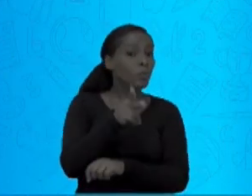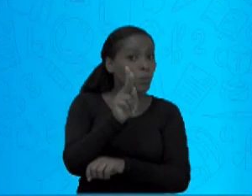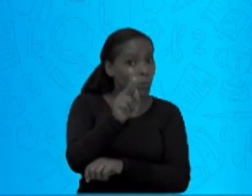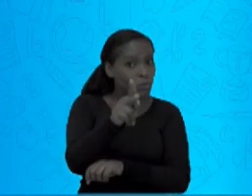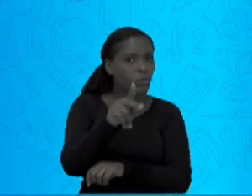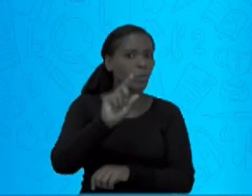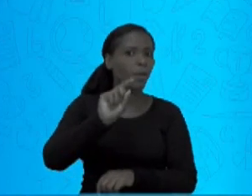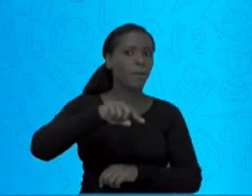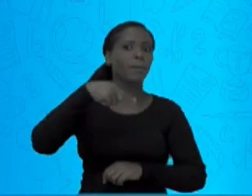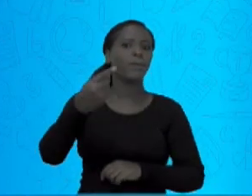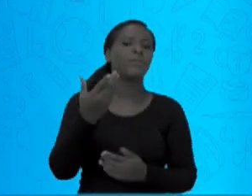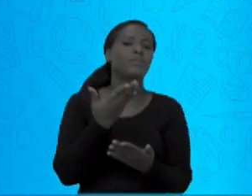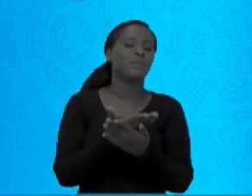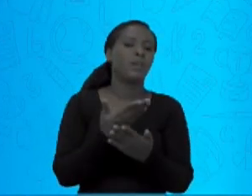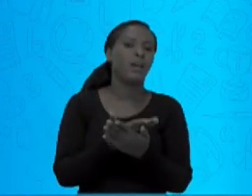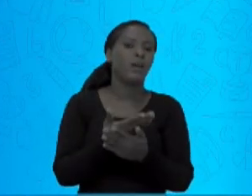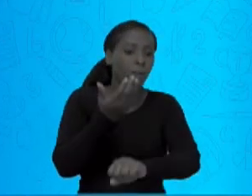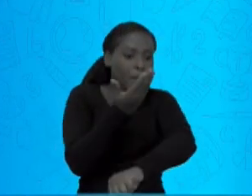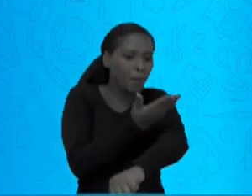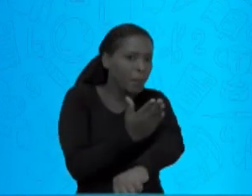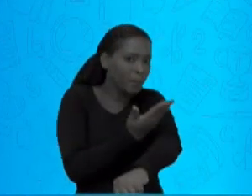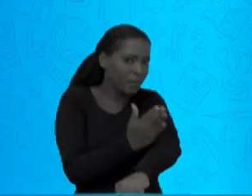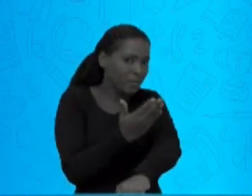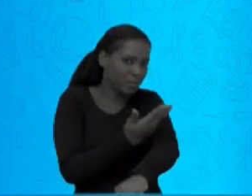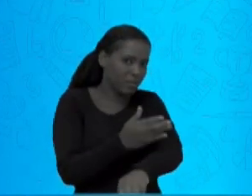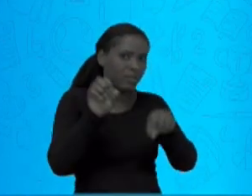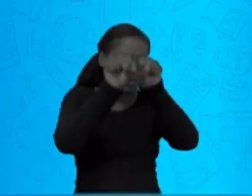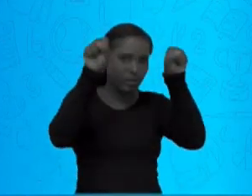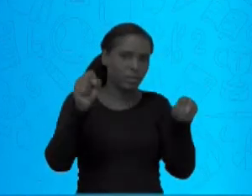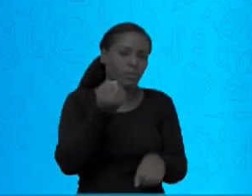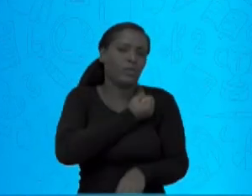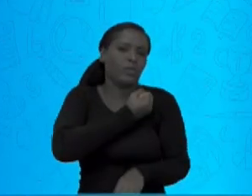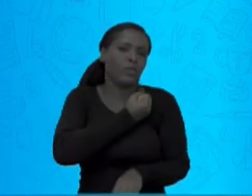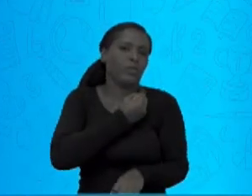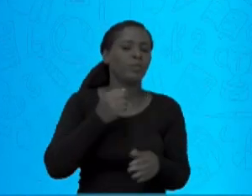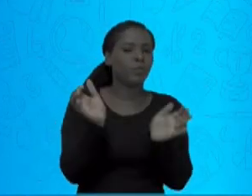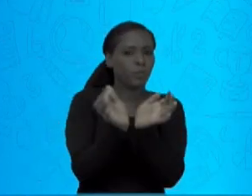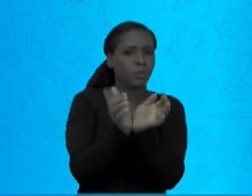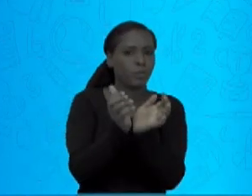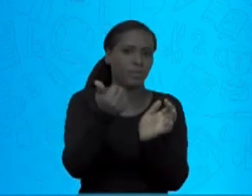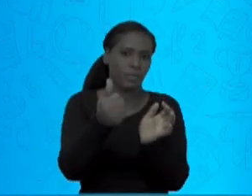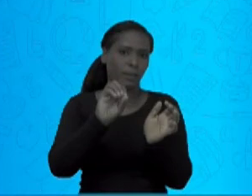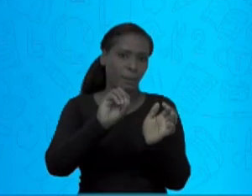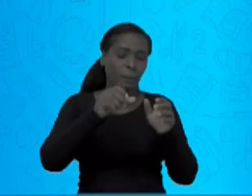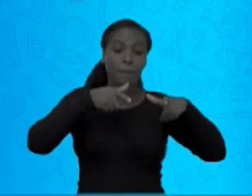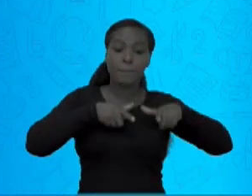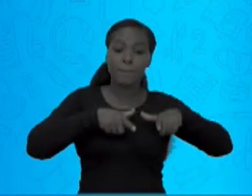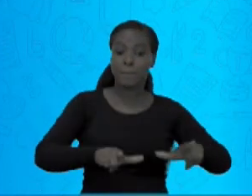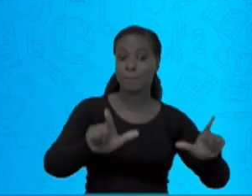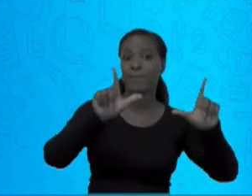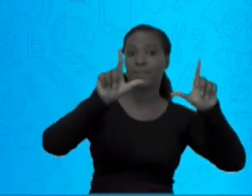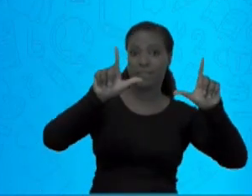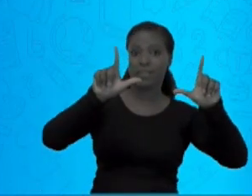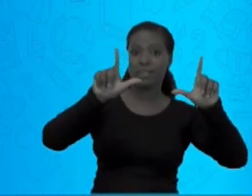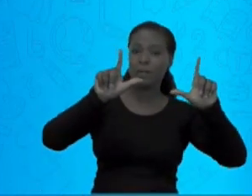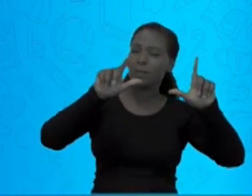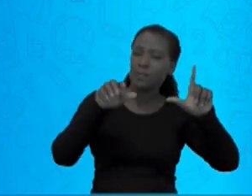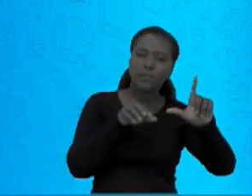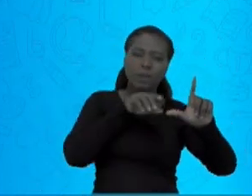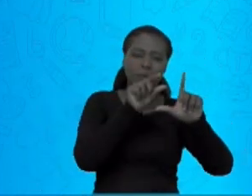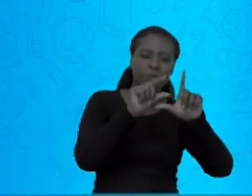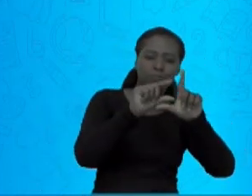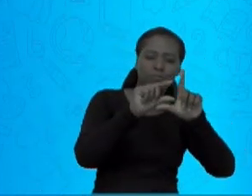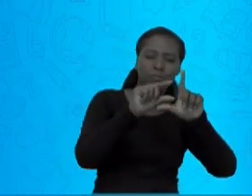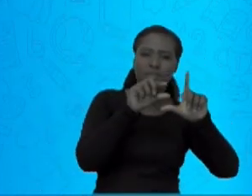sistema de numeração decimal. E para acessar a nossa plataforma SMED GV, basta